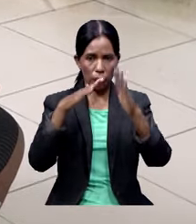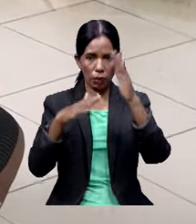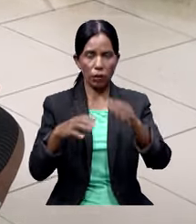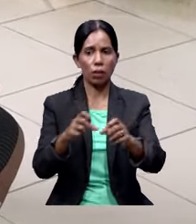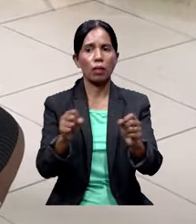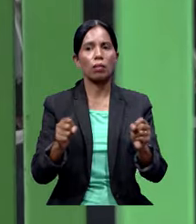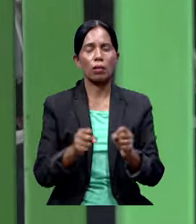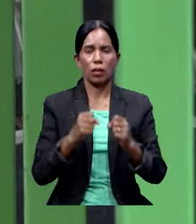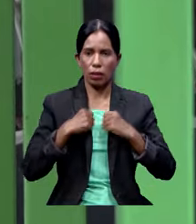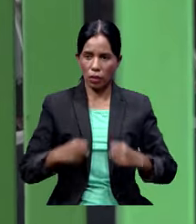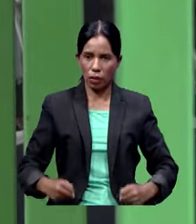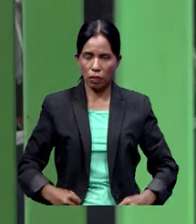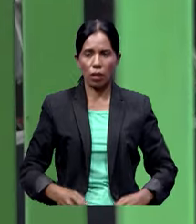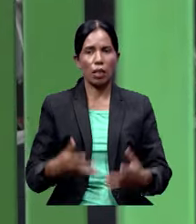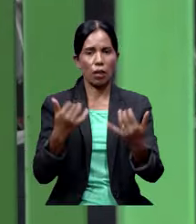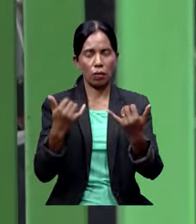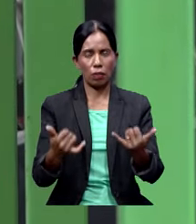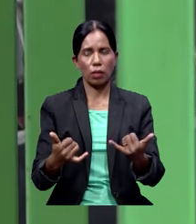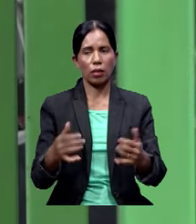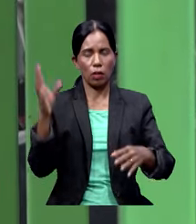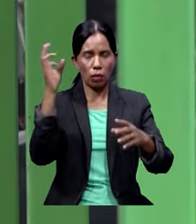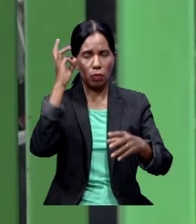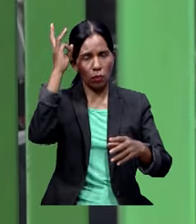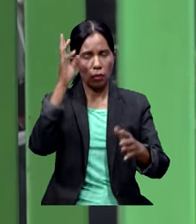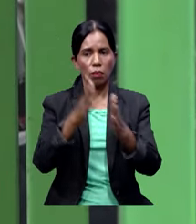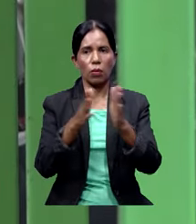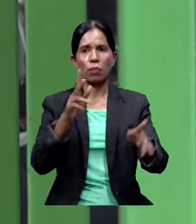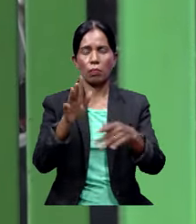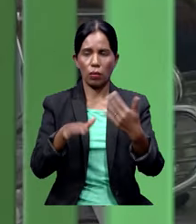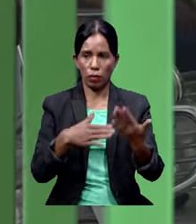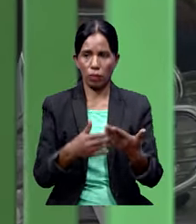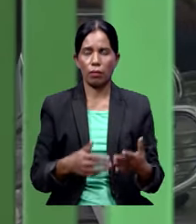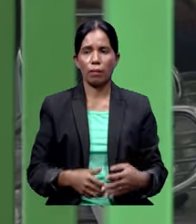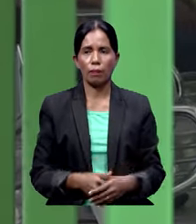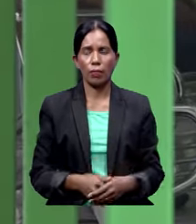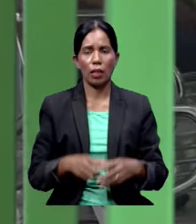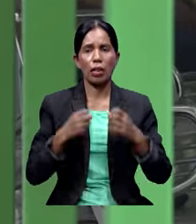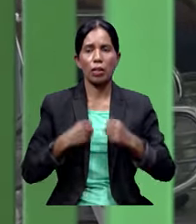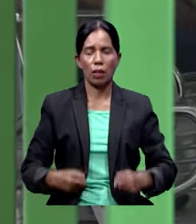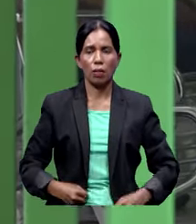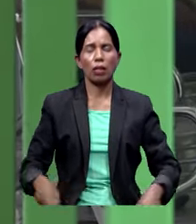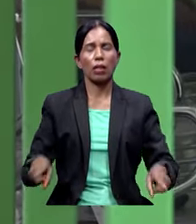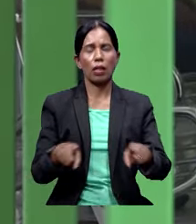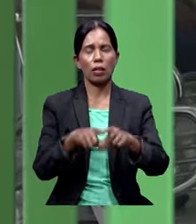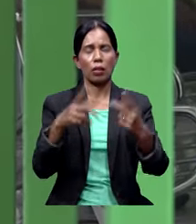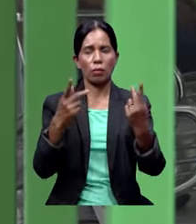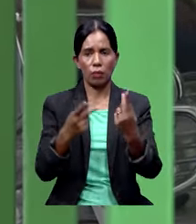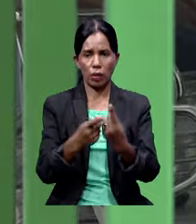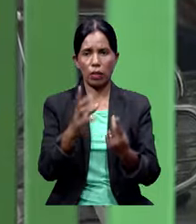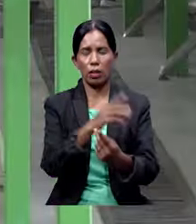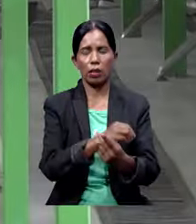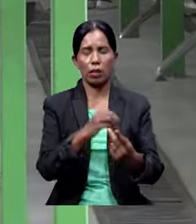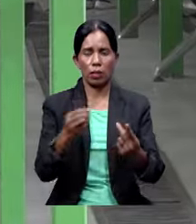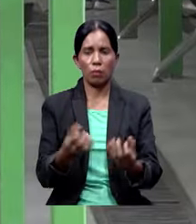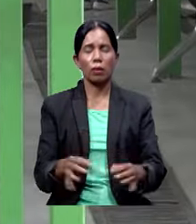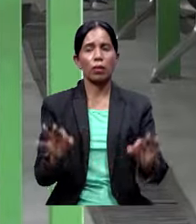setor saúde, ne be daudaung ne sai preocupação ba ema hotu. Saúde no dar setor básico no essencial